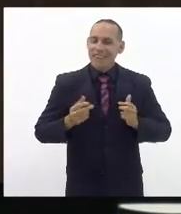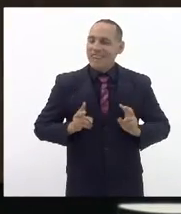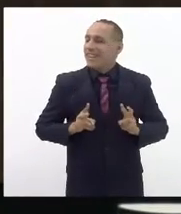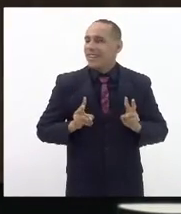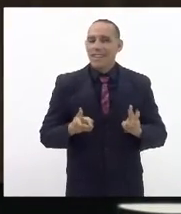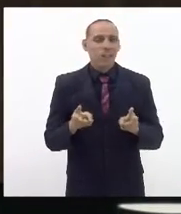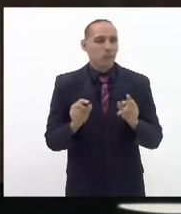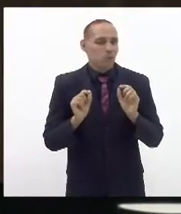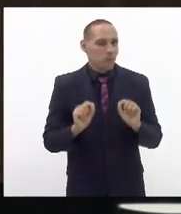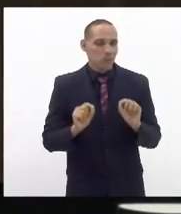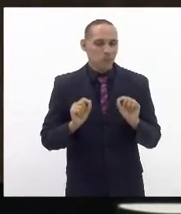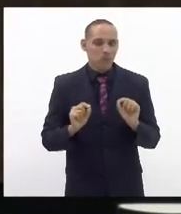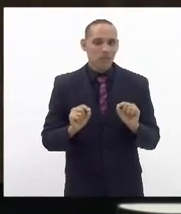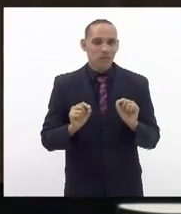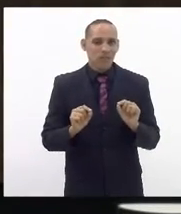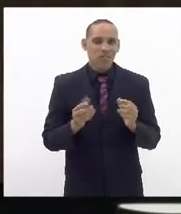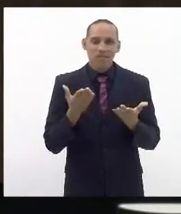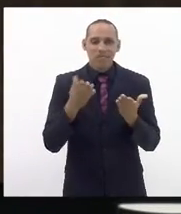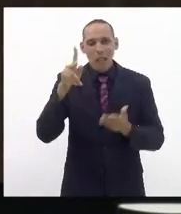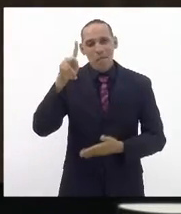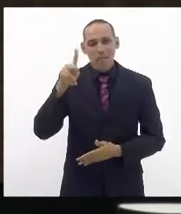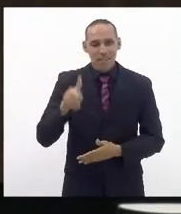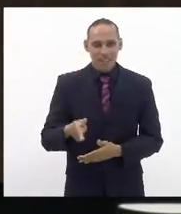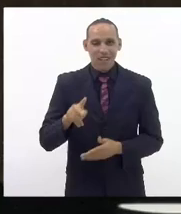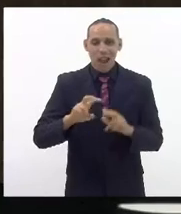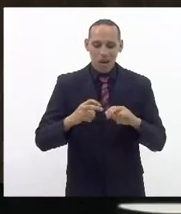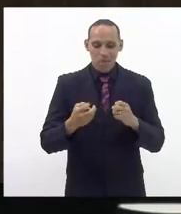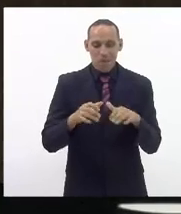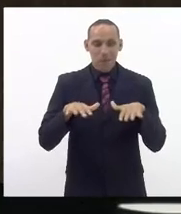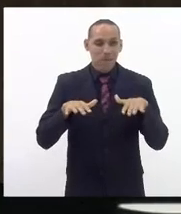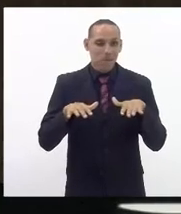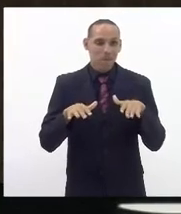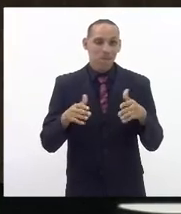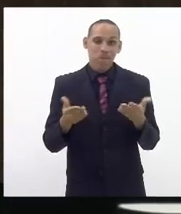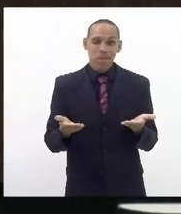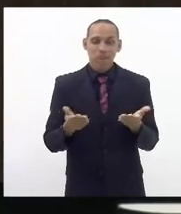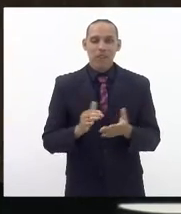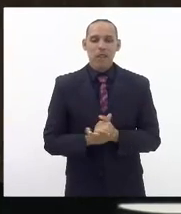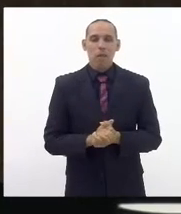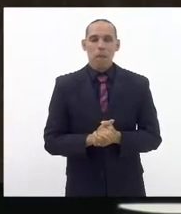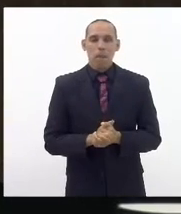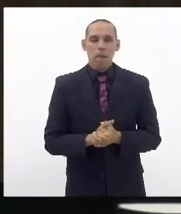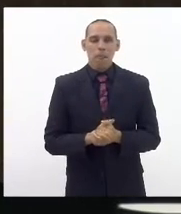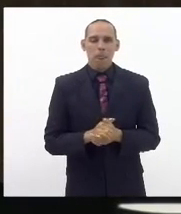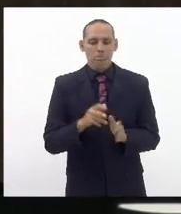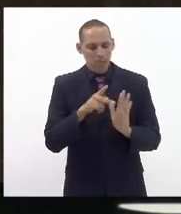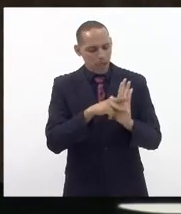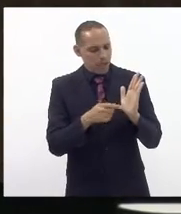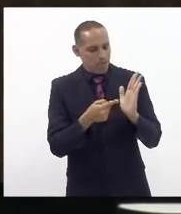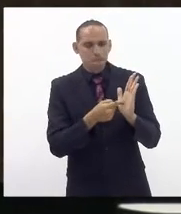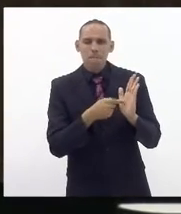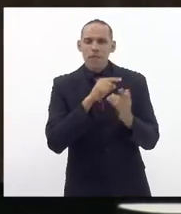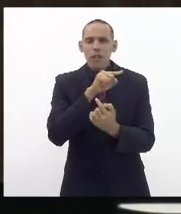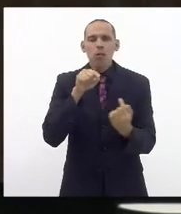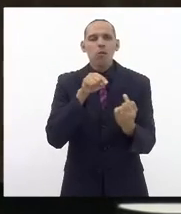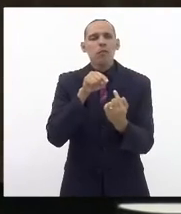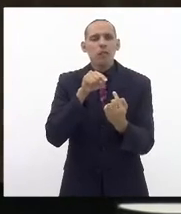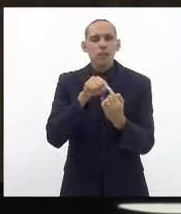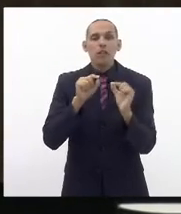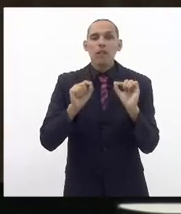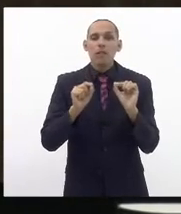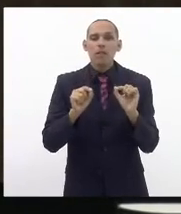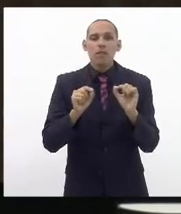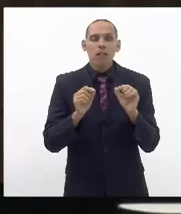estar presidindo esse plenário. E o projeto tem o objetivo, né, tia Ju, de